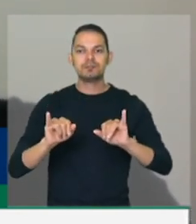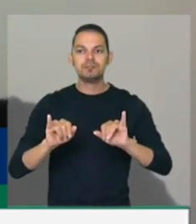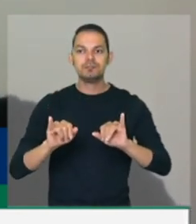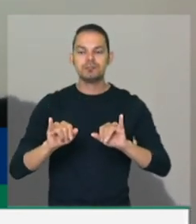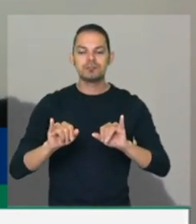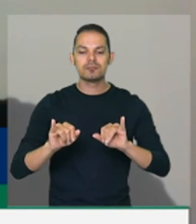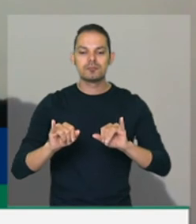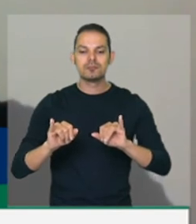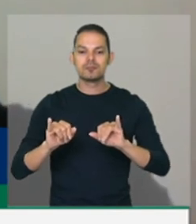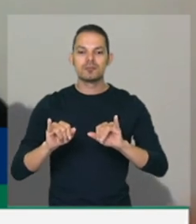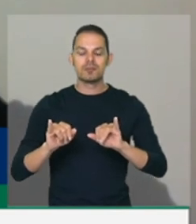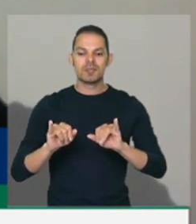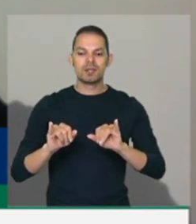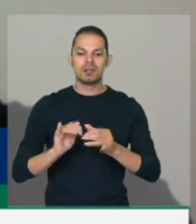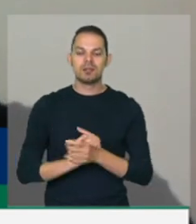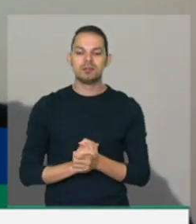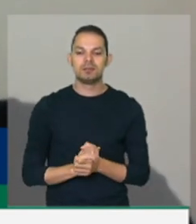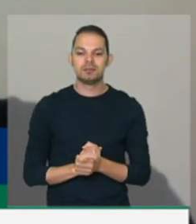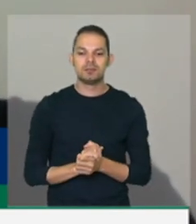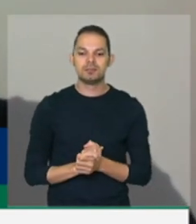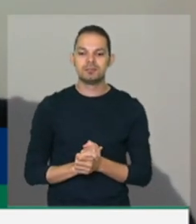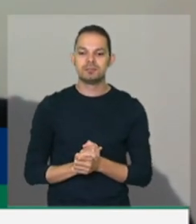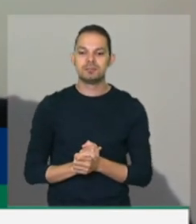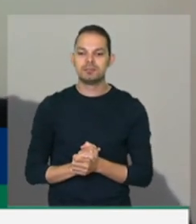tinha nenhuma no momento,